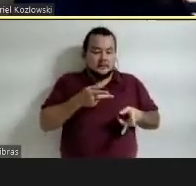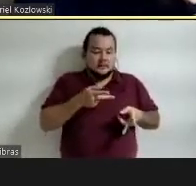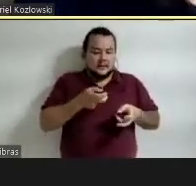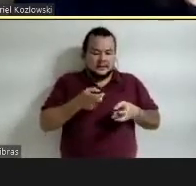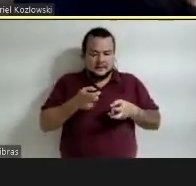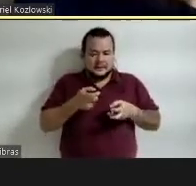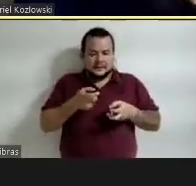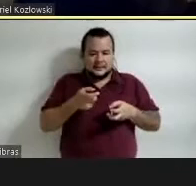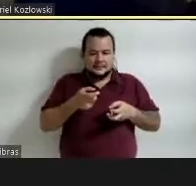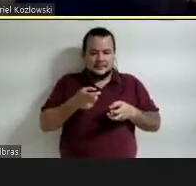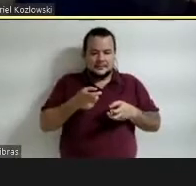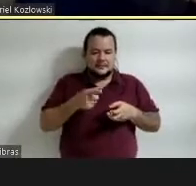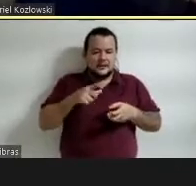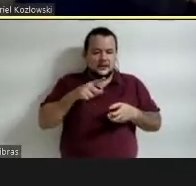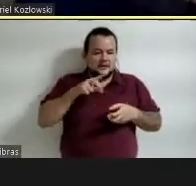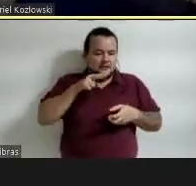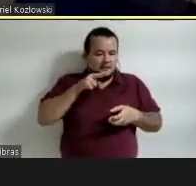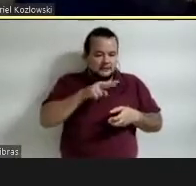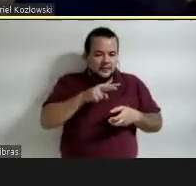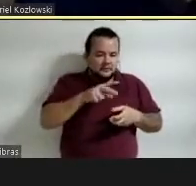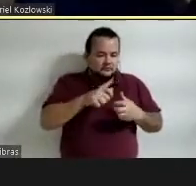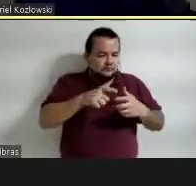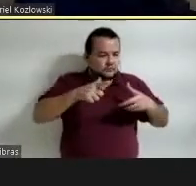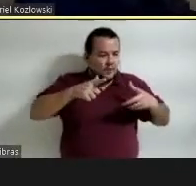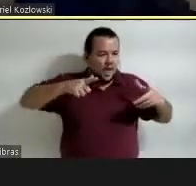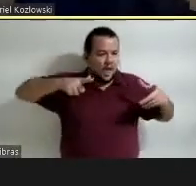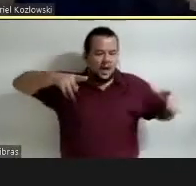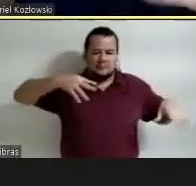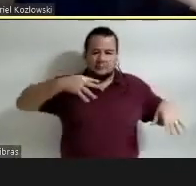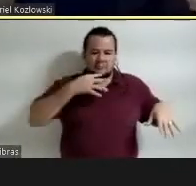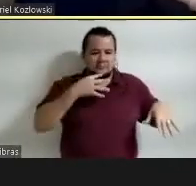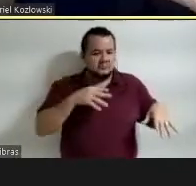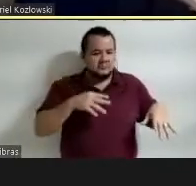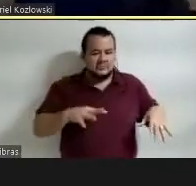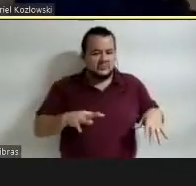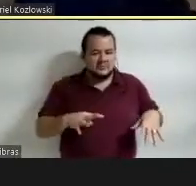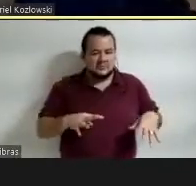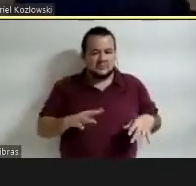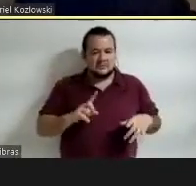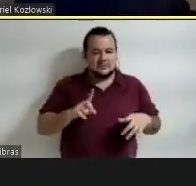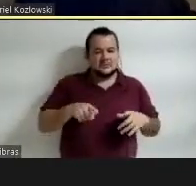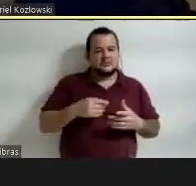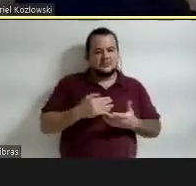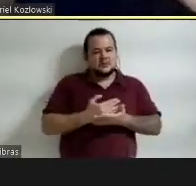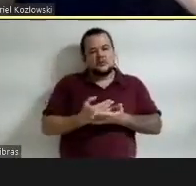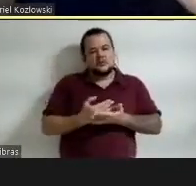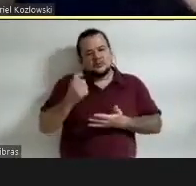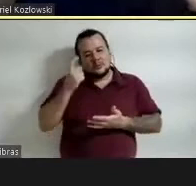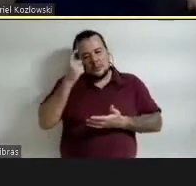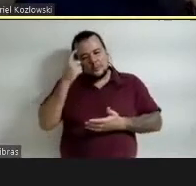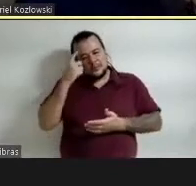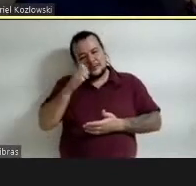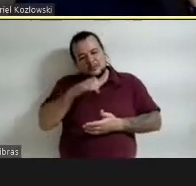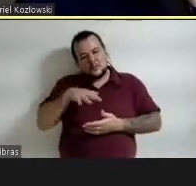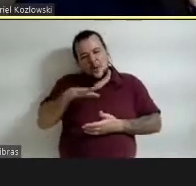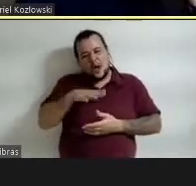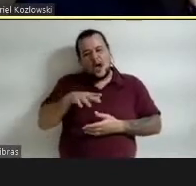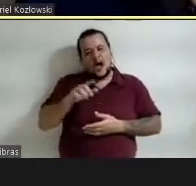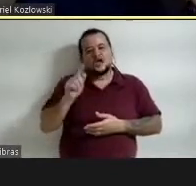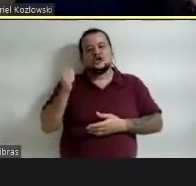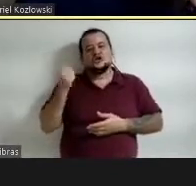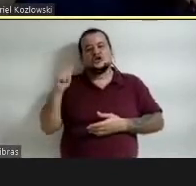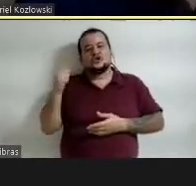ele confrontou uma escala que ele não conhecia, e a partir daí passou a pensar em termos de geografia e mundo. Ou